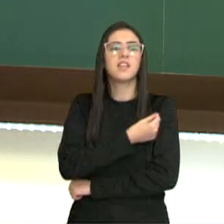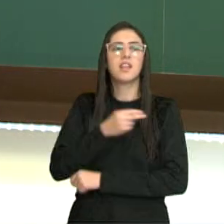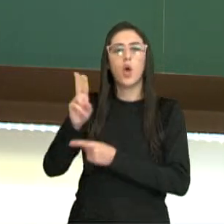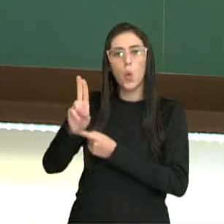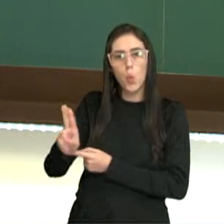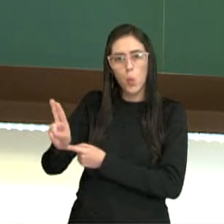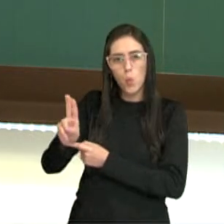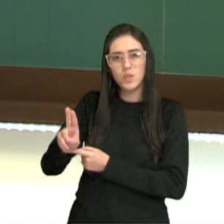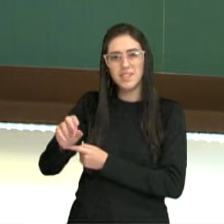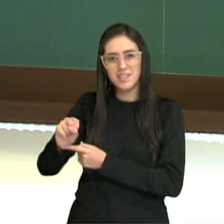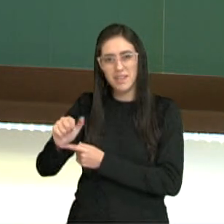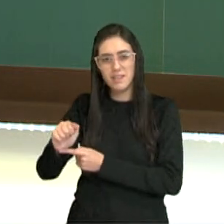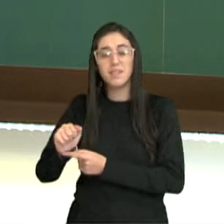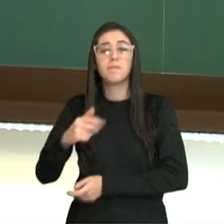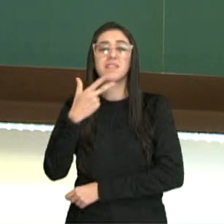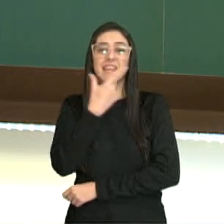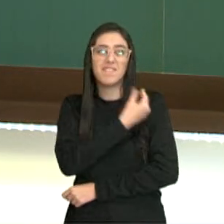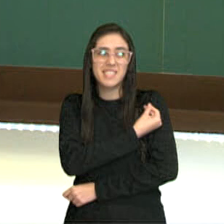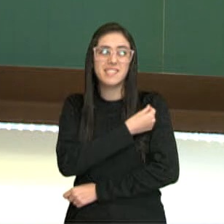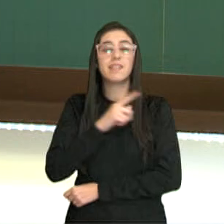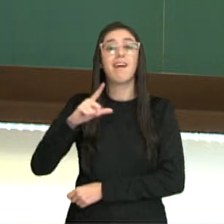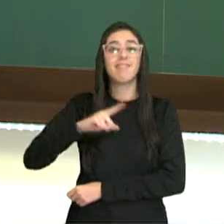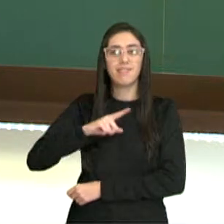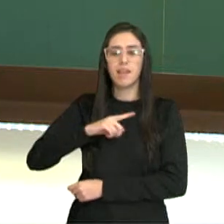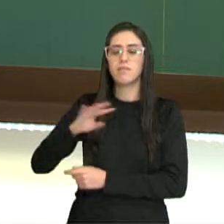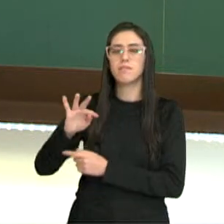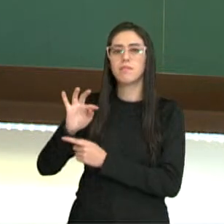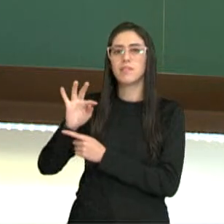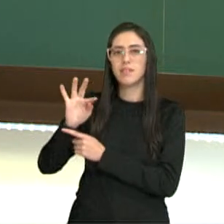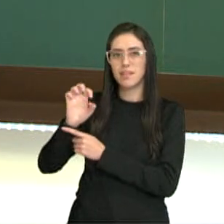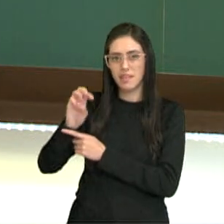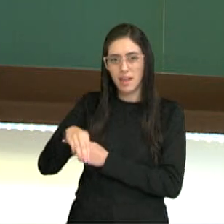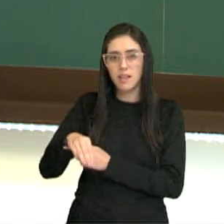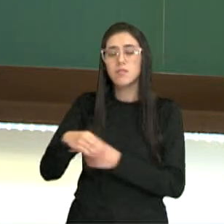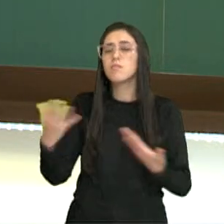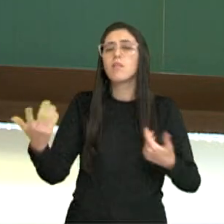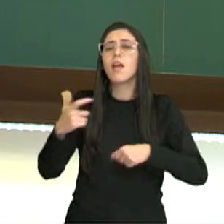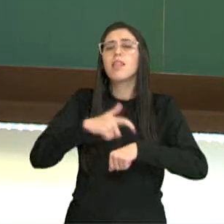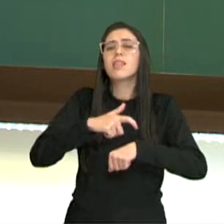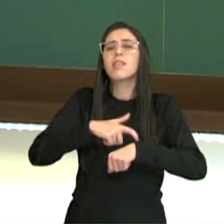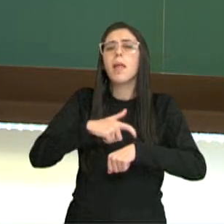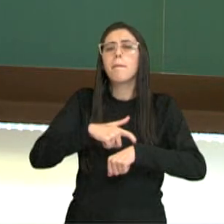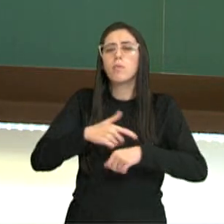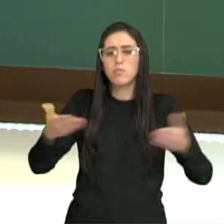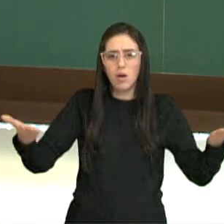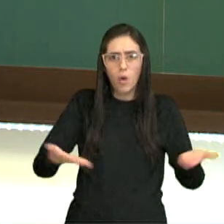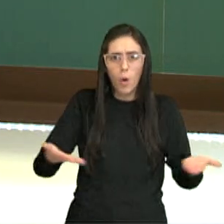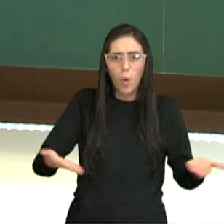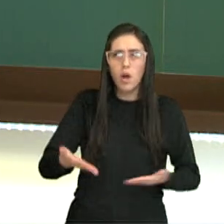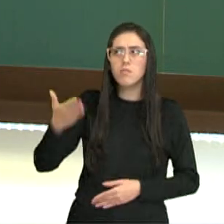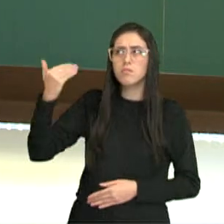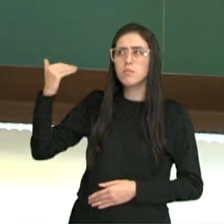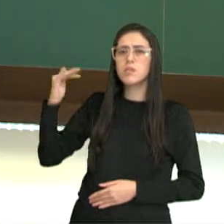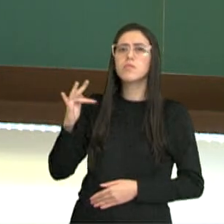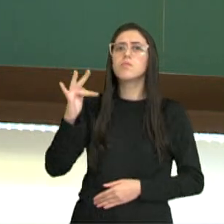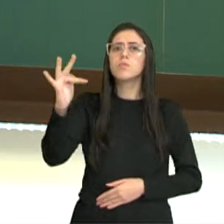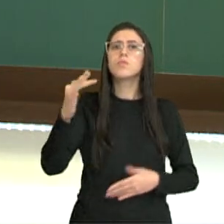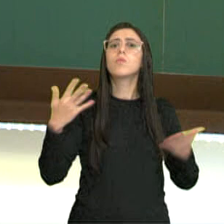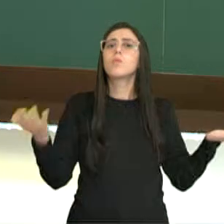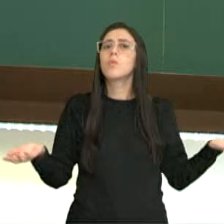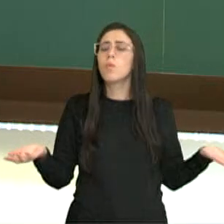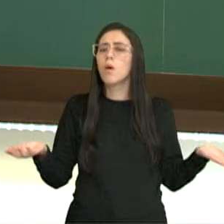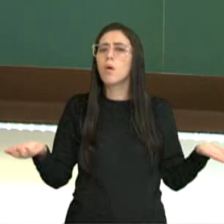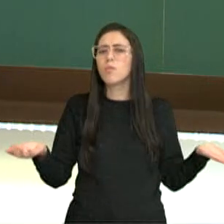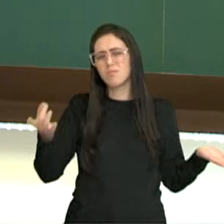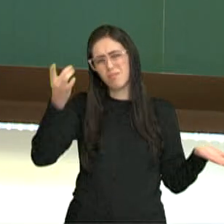Em que tempo verbal estão sendo aplicados? Presente, pretérito ou futuro? Explique.